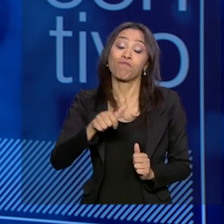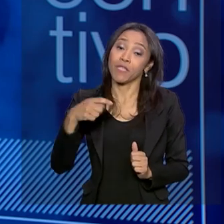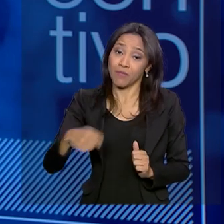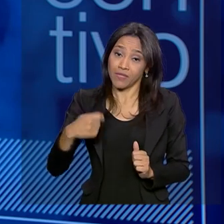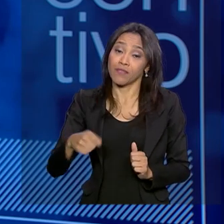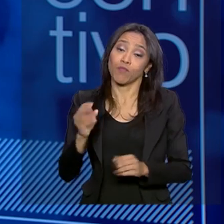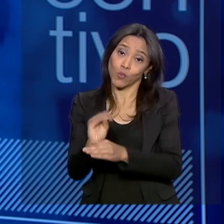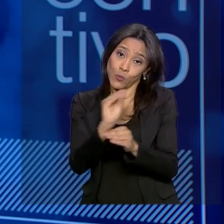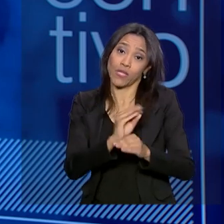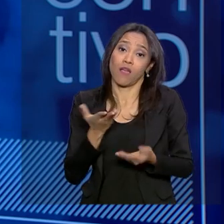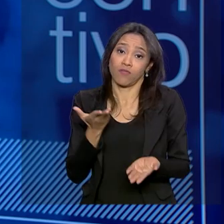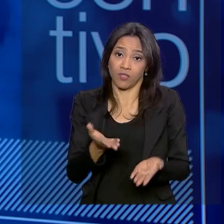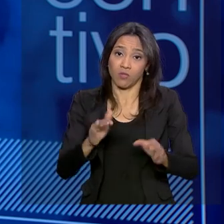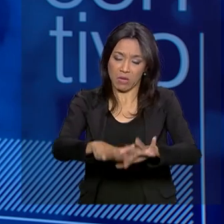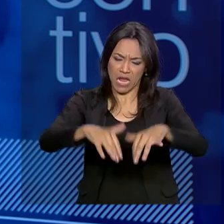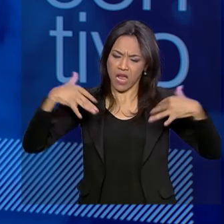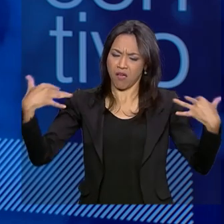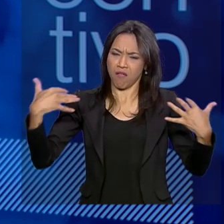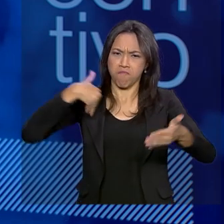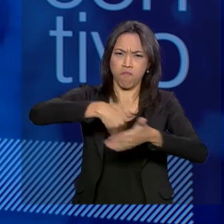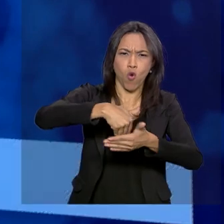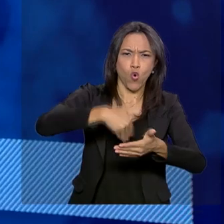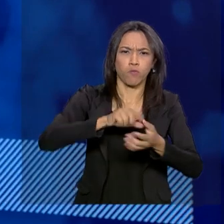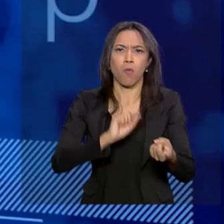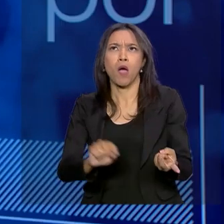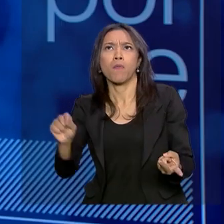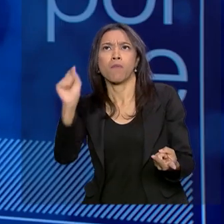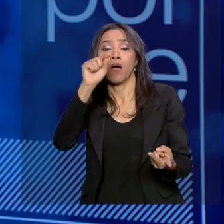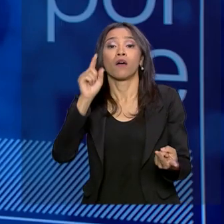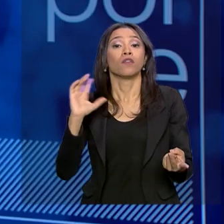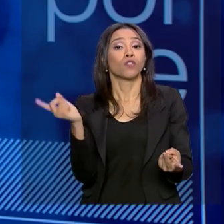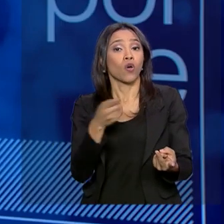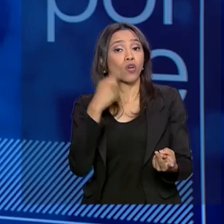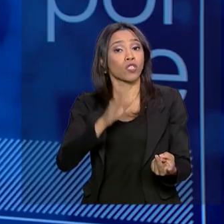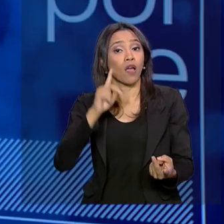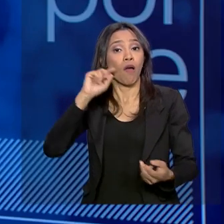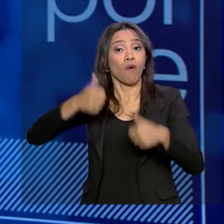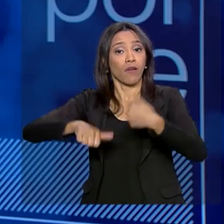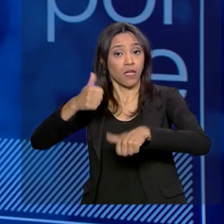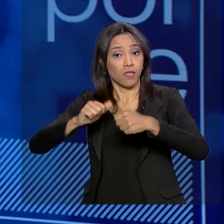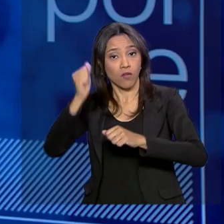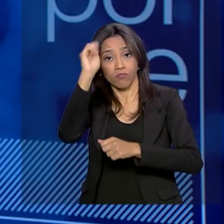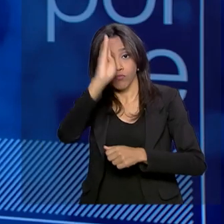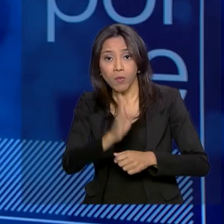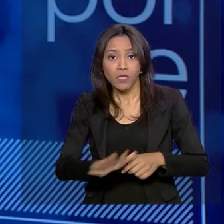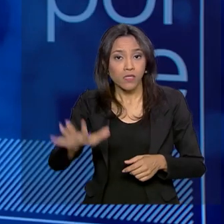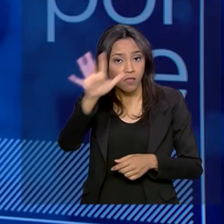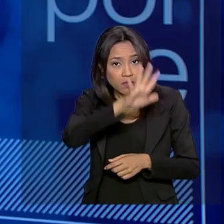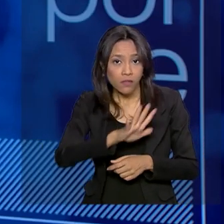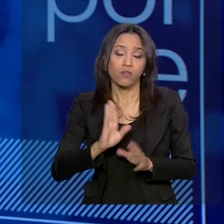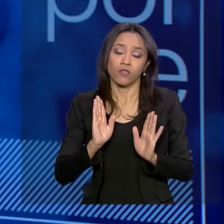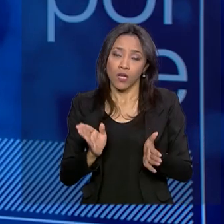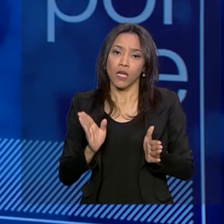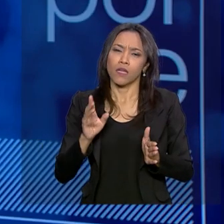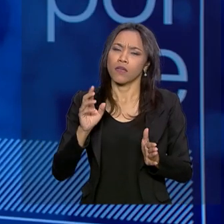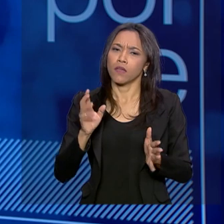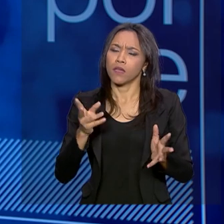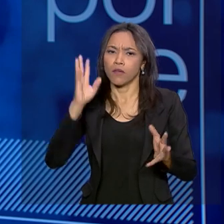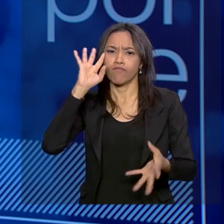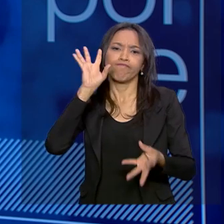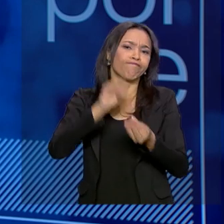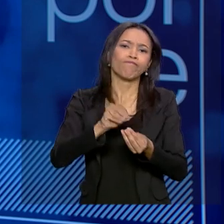do legado olímpico. Então, fizemos uma avaliação nacional e chegamos à conclusão que os equipamentos